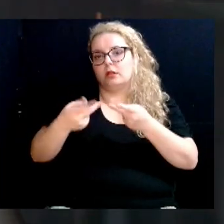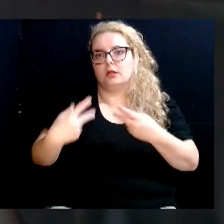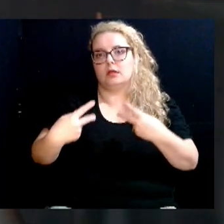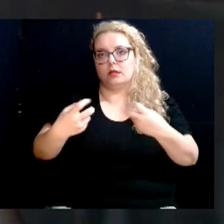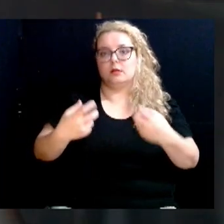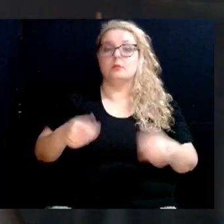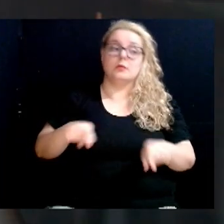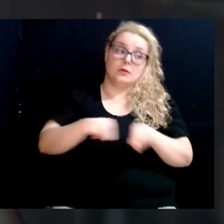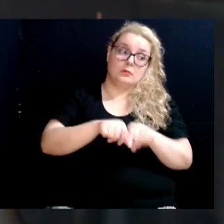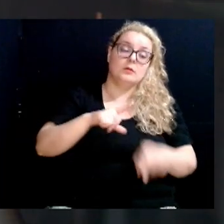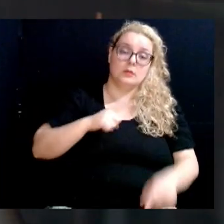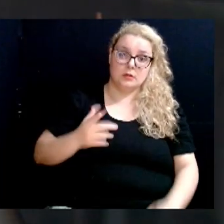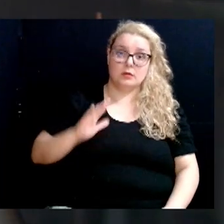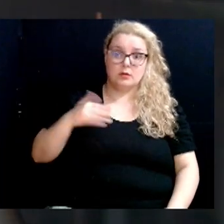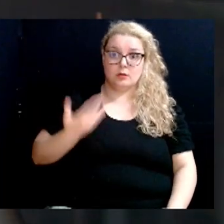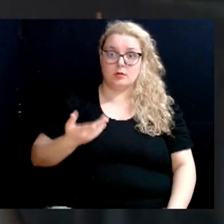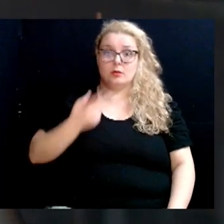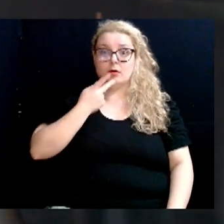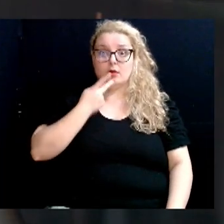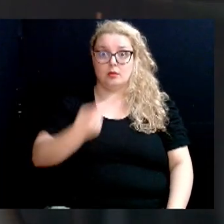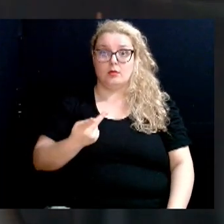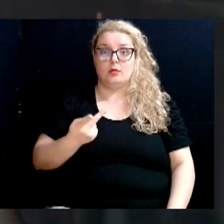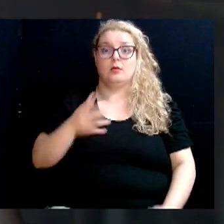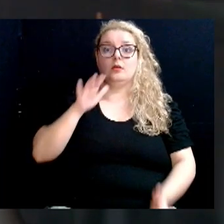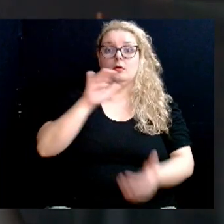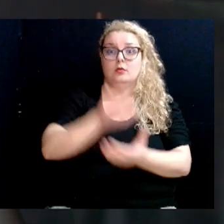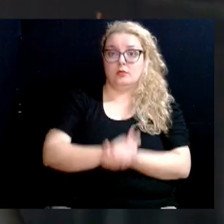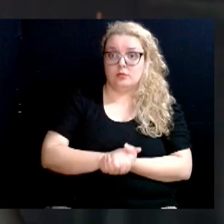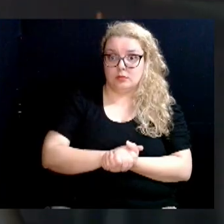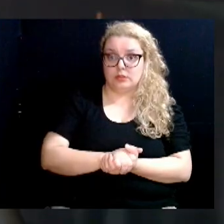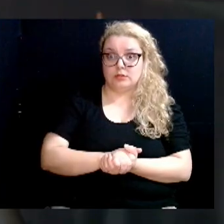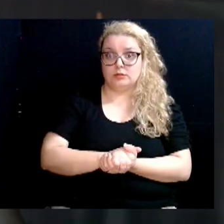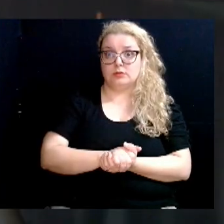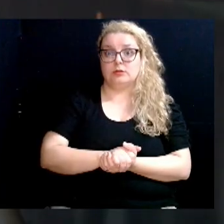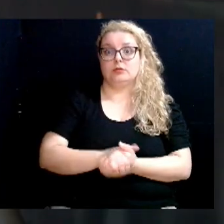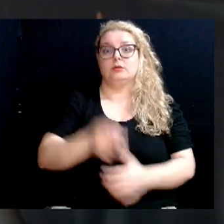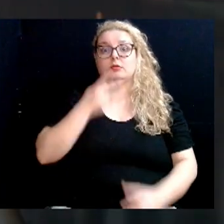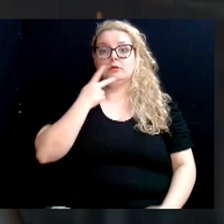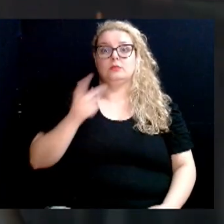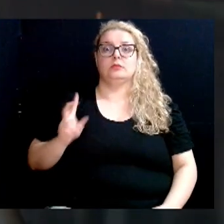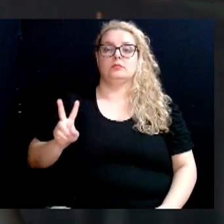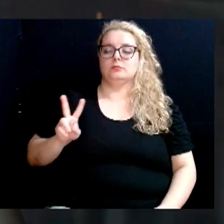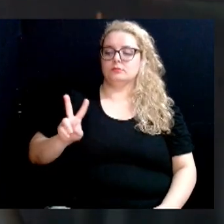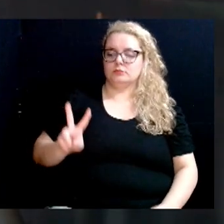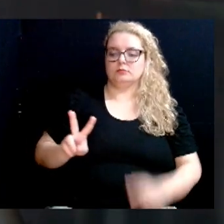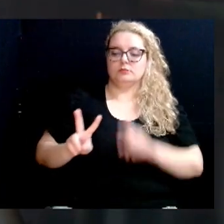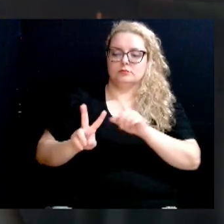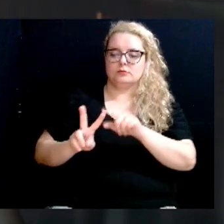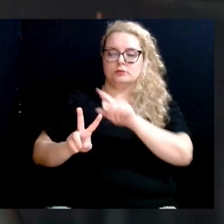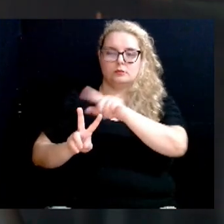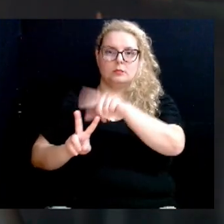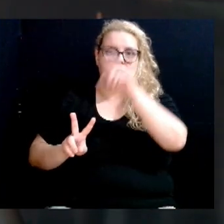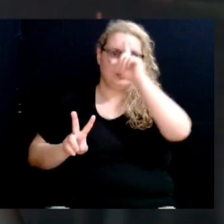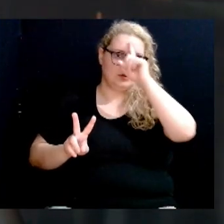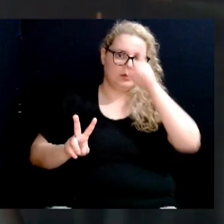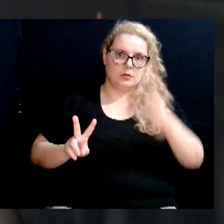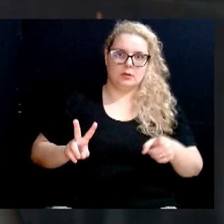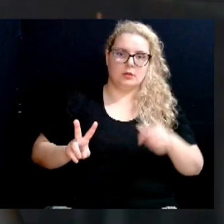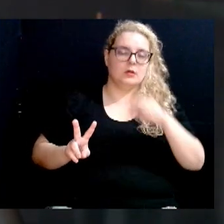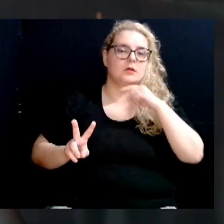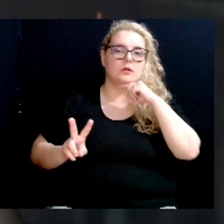Quando a gente fala de um casamento, a gente está falando de duas pessoas que vão tomar decisões, que ninguém vai sair